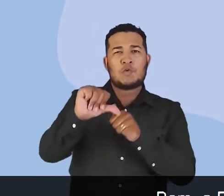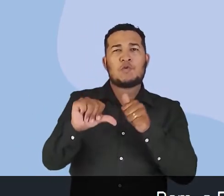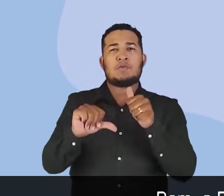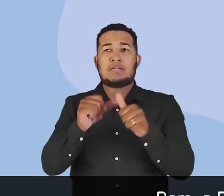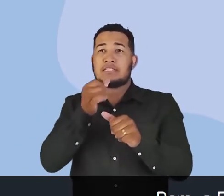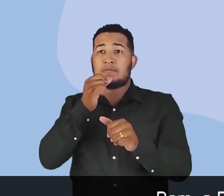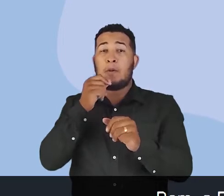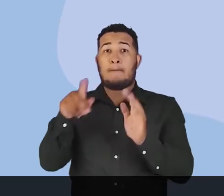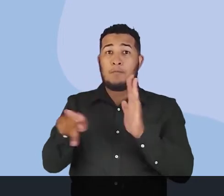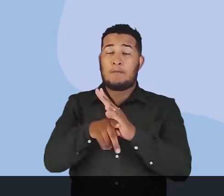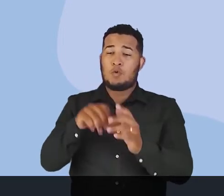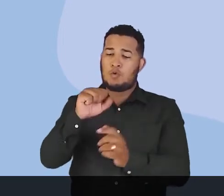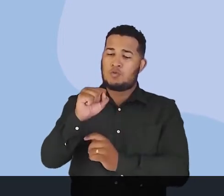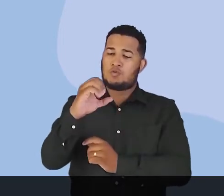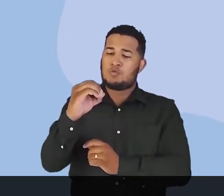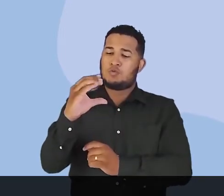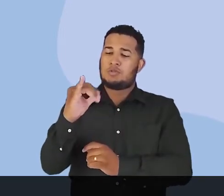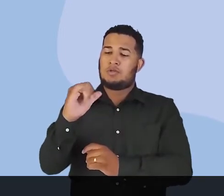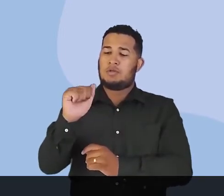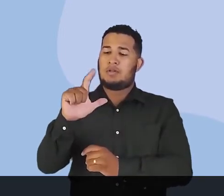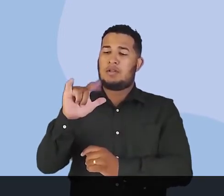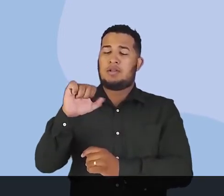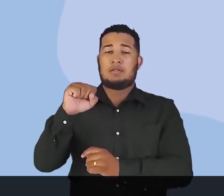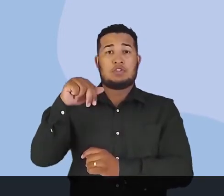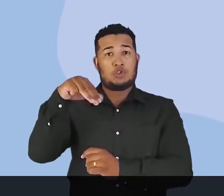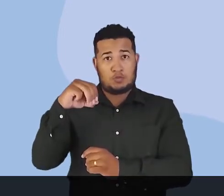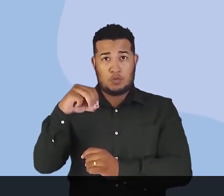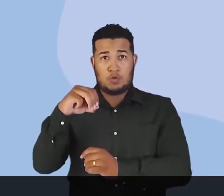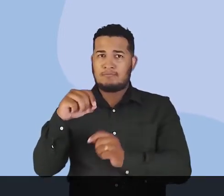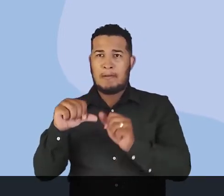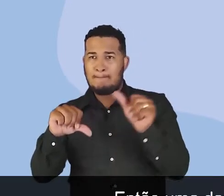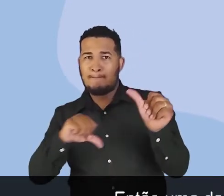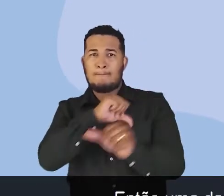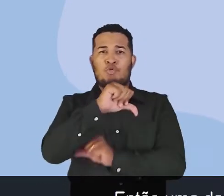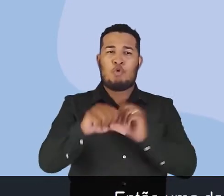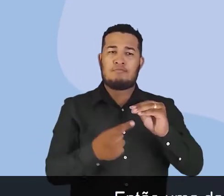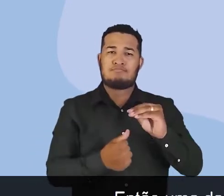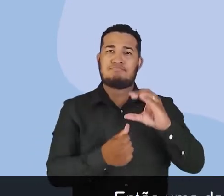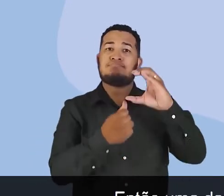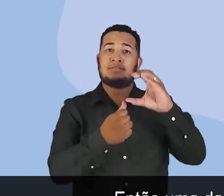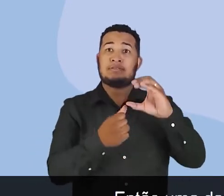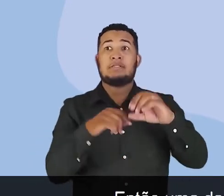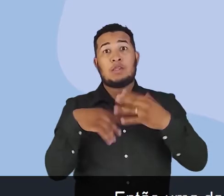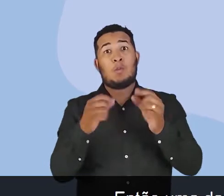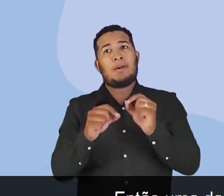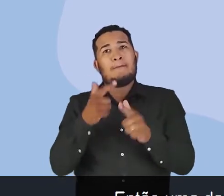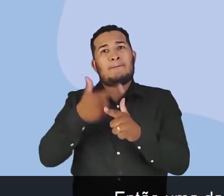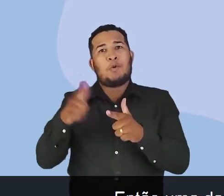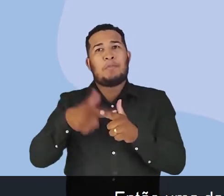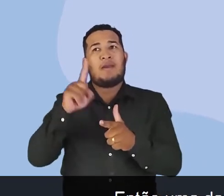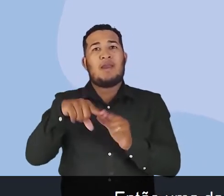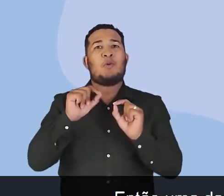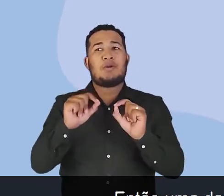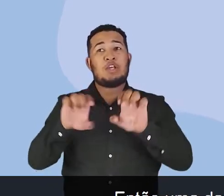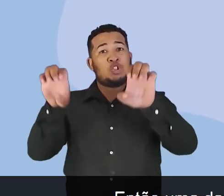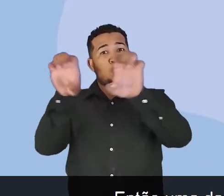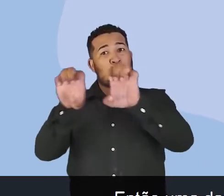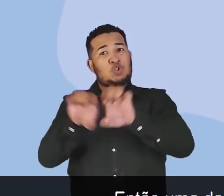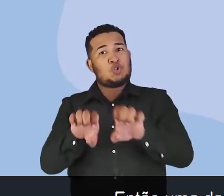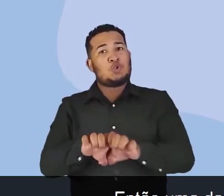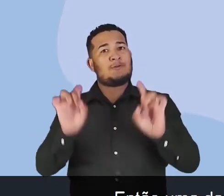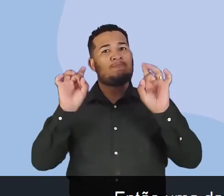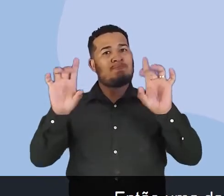transição do socialismo para o capitalismo. Então, uma das fragilidades da Rússia seria não